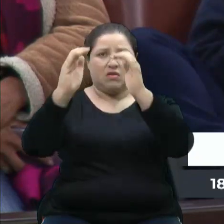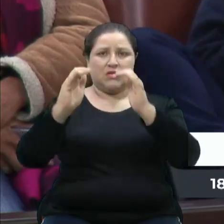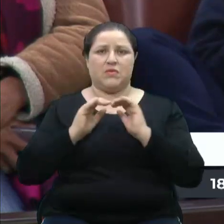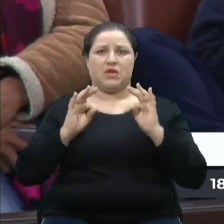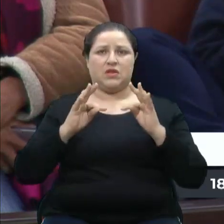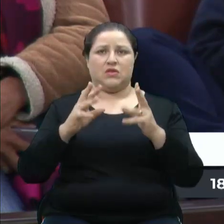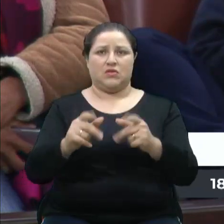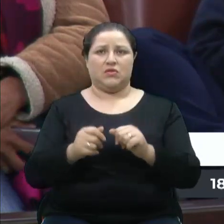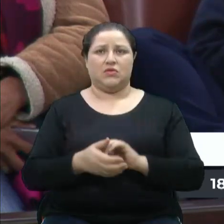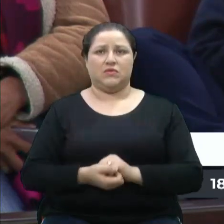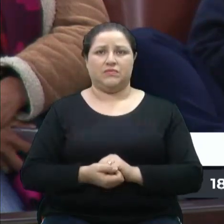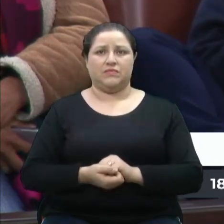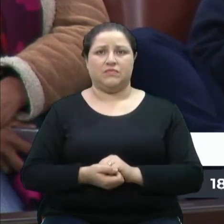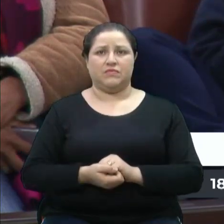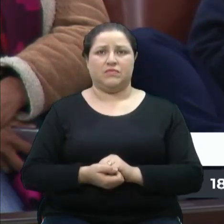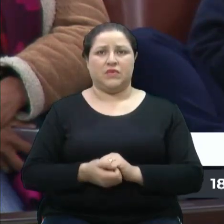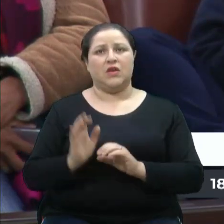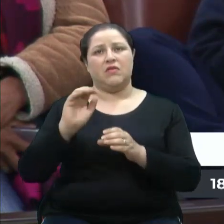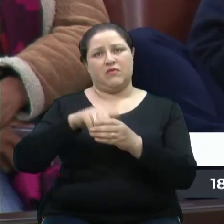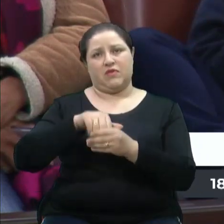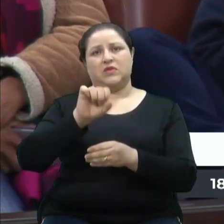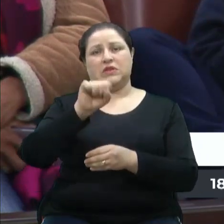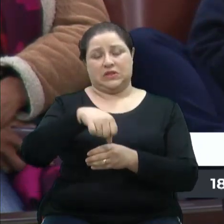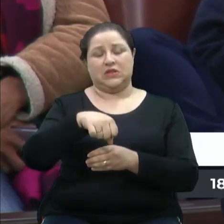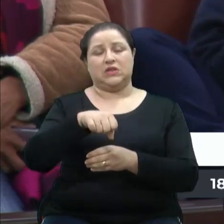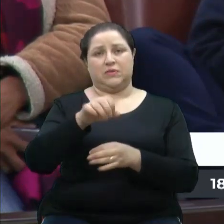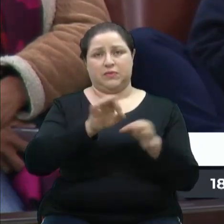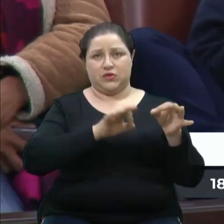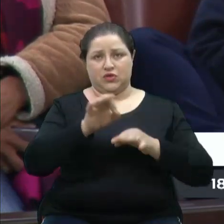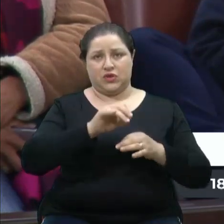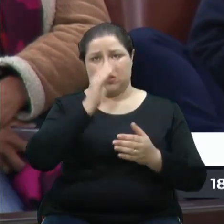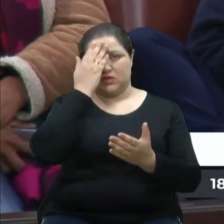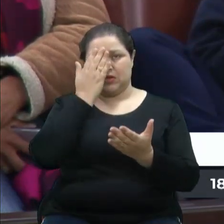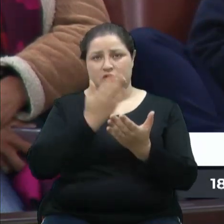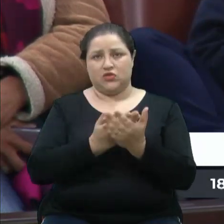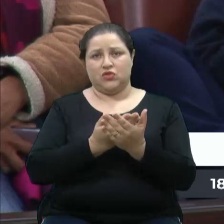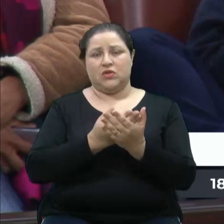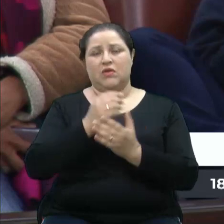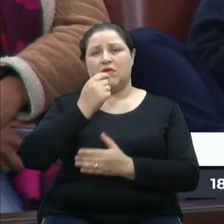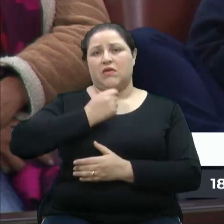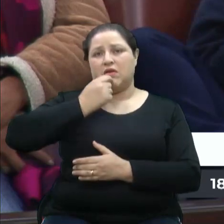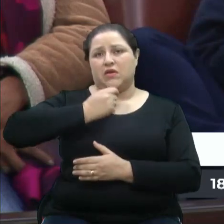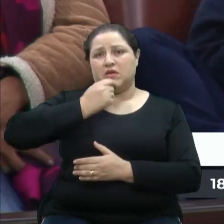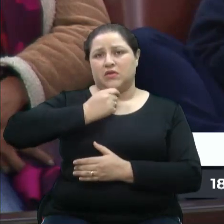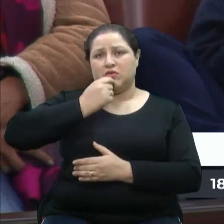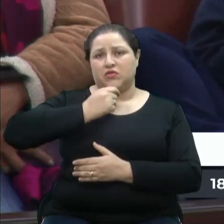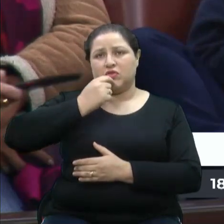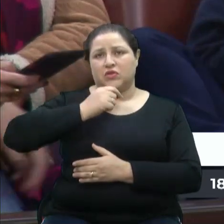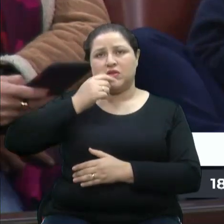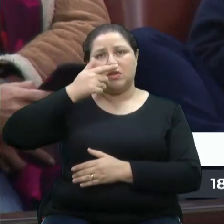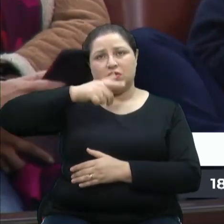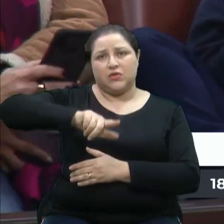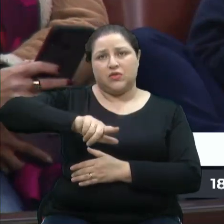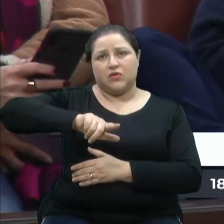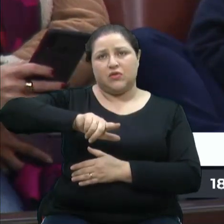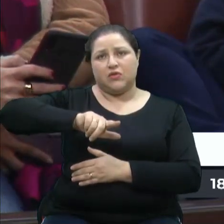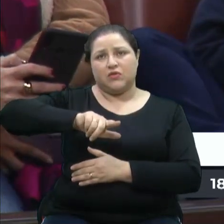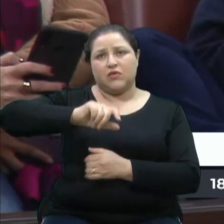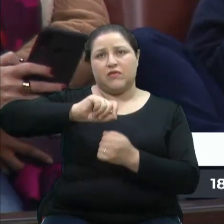então nós estaremos votando favorável a esse projeto e temos a certeza que Caxias do Sul mais uma vez